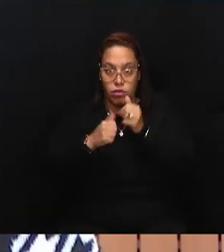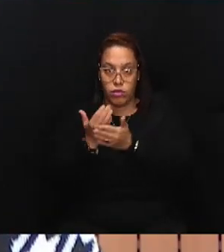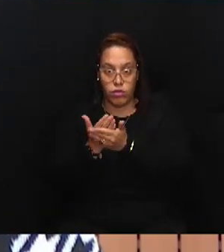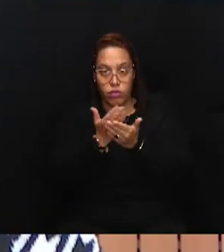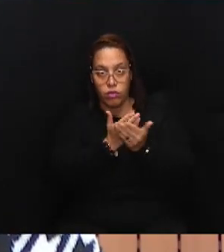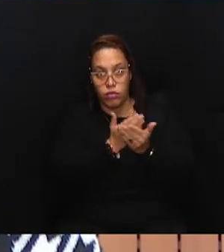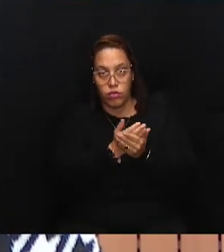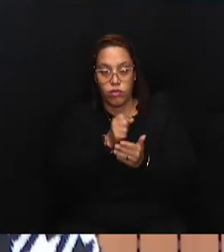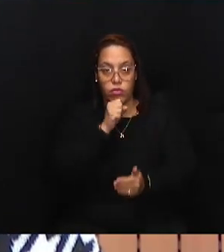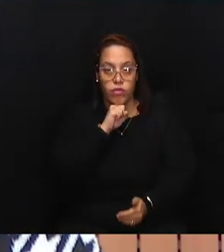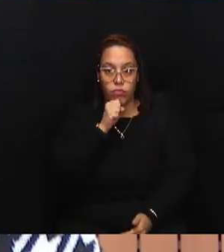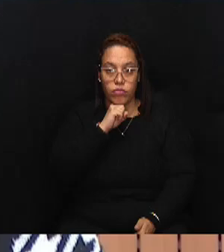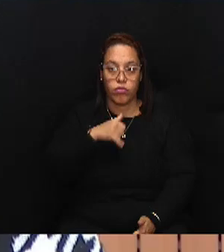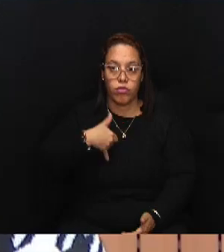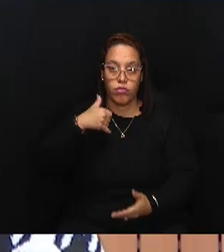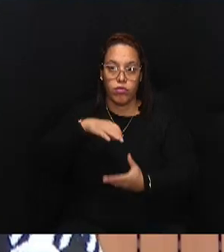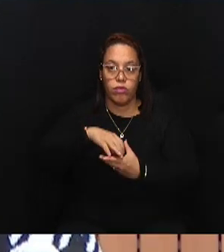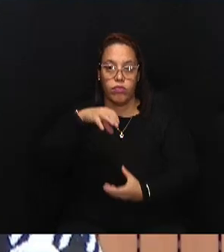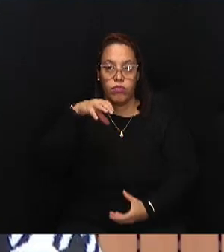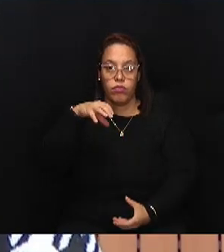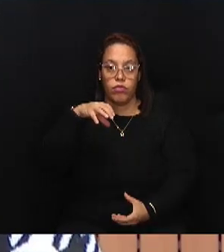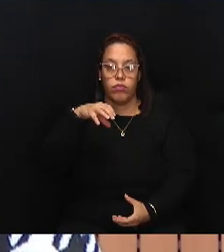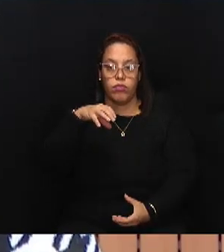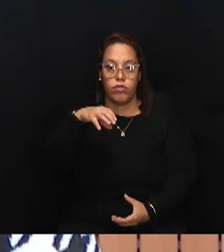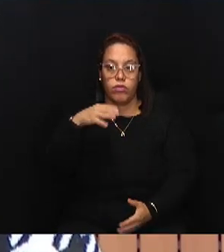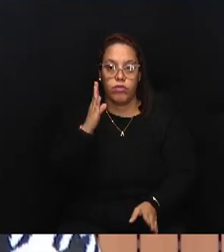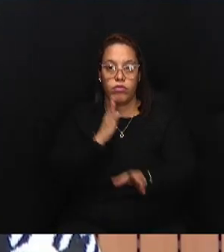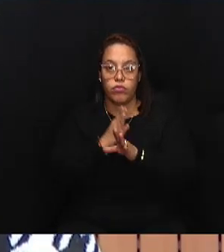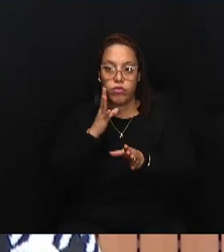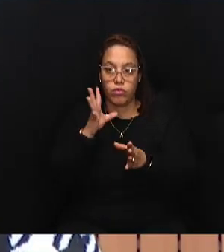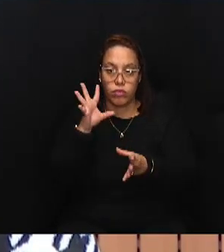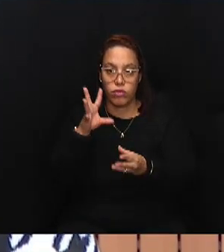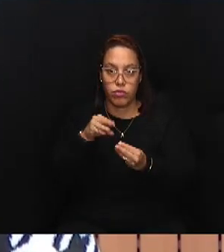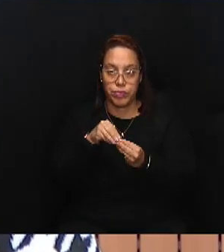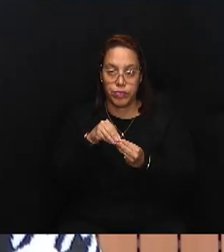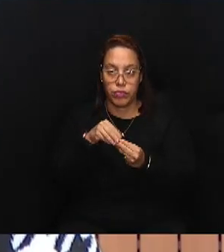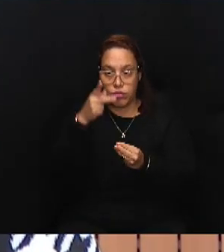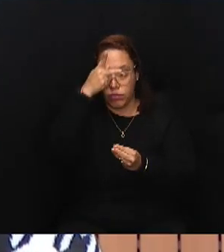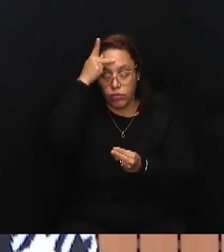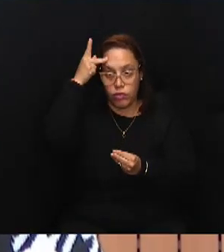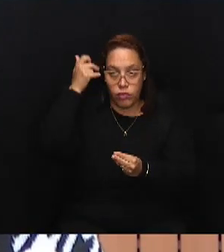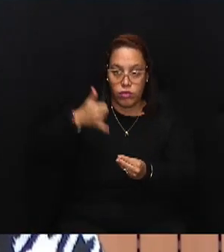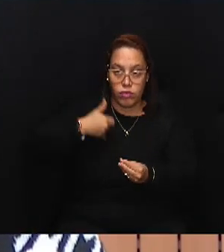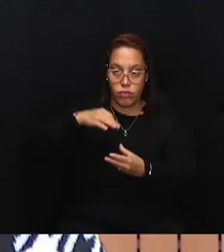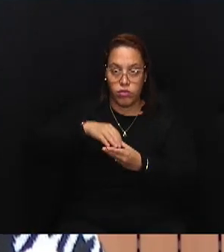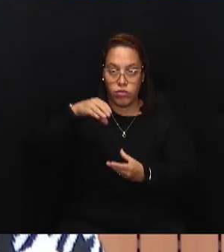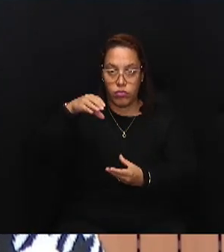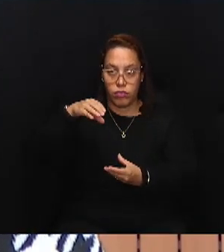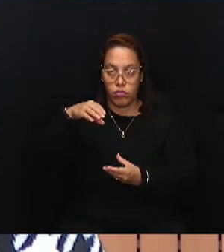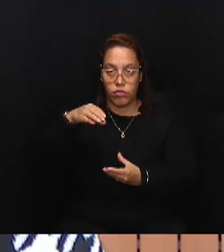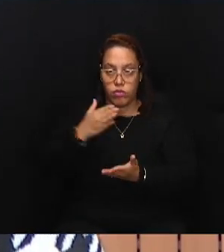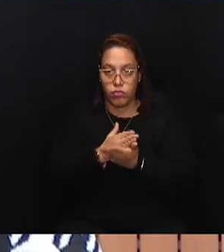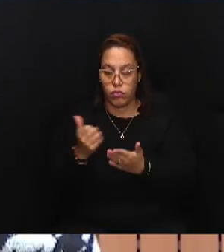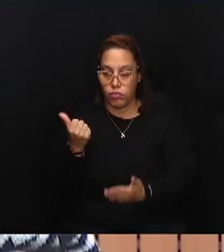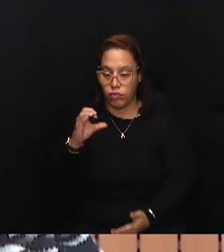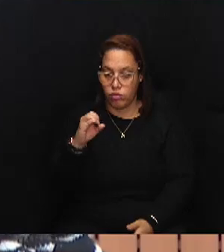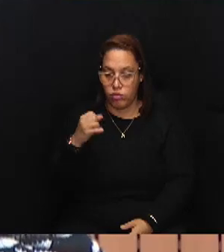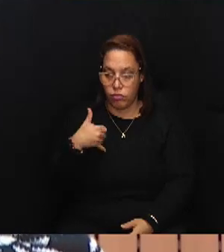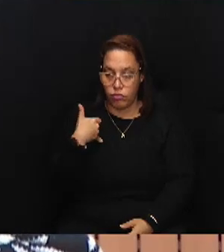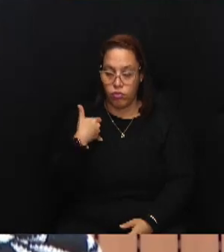sobre o envelhecimento no nosso país e se chega à conclusão que a pessoa idosa é a partir dos 60 anos,